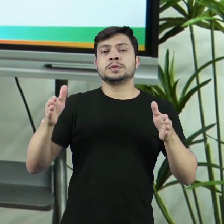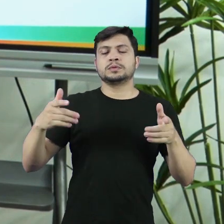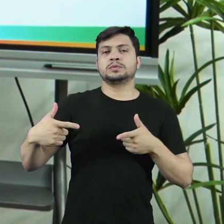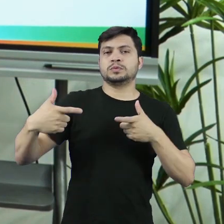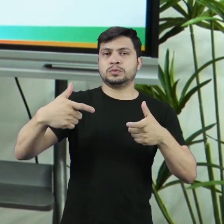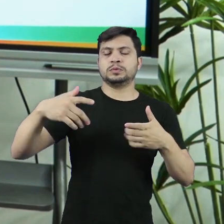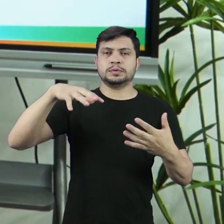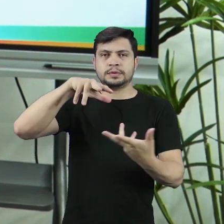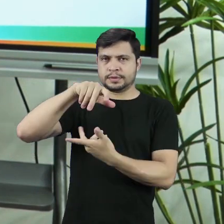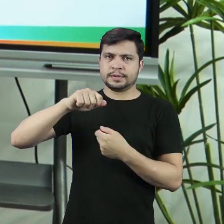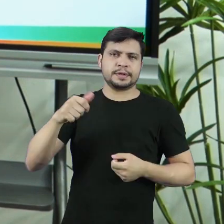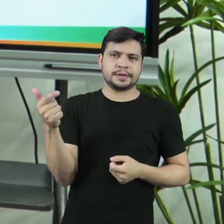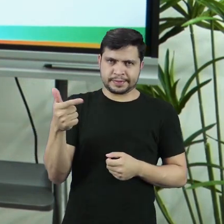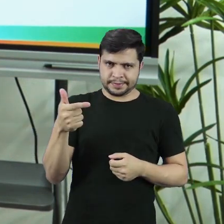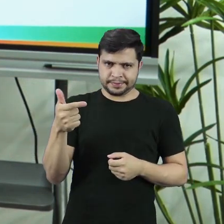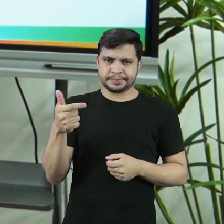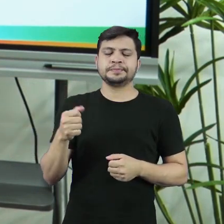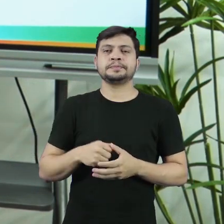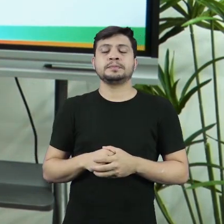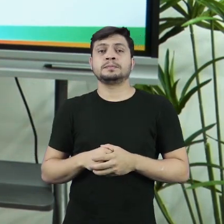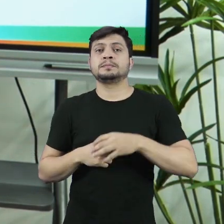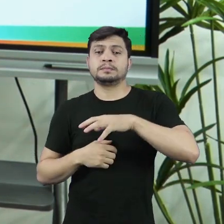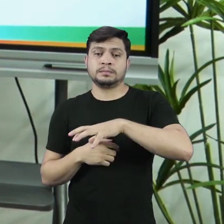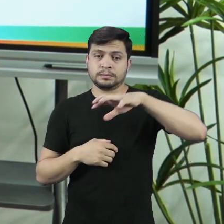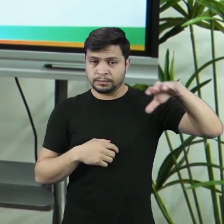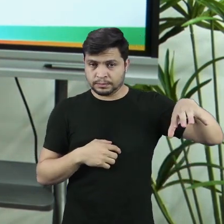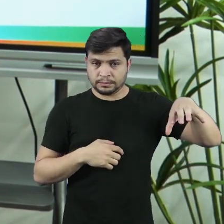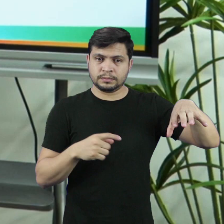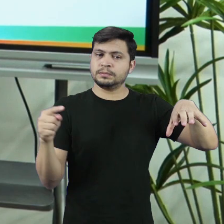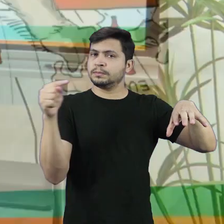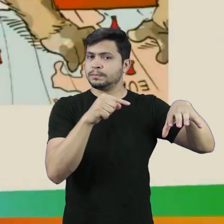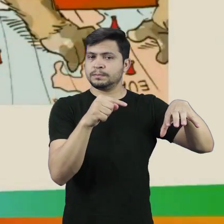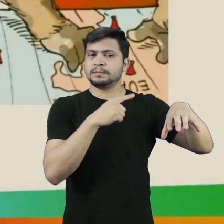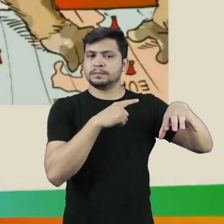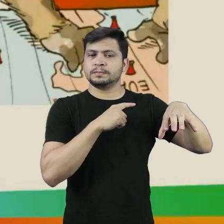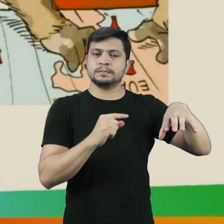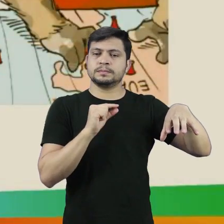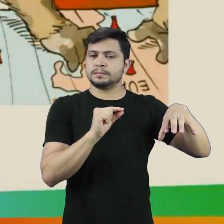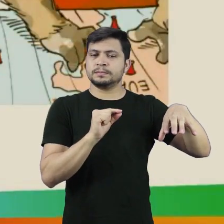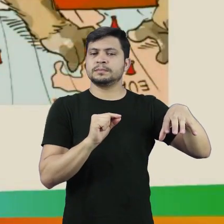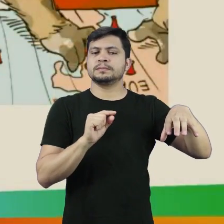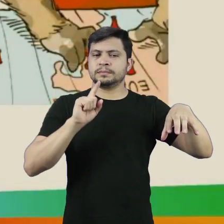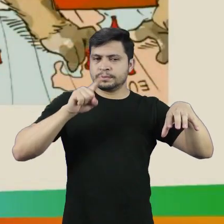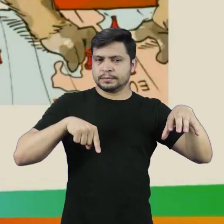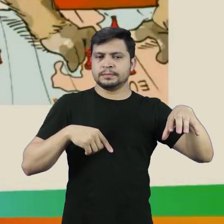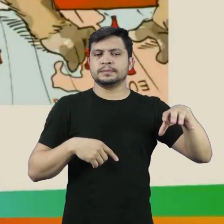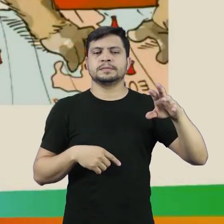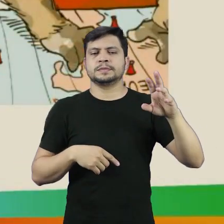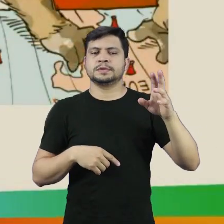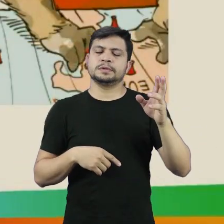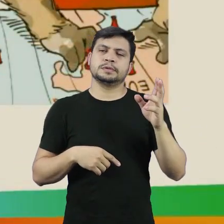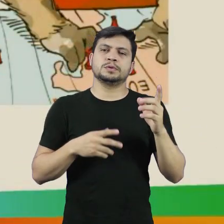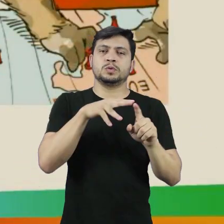intervenção norte-americana na América. Do outro lado dessa ideologia conflitante, a gente tem justamente